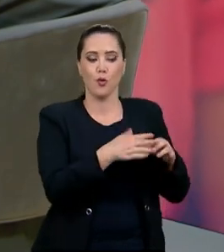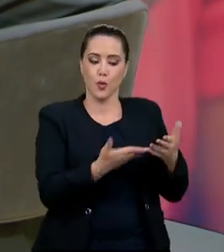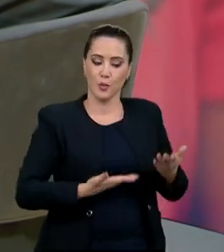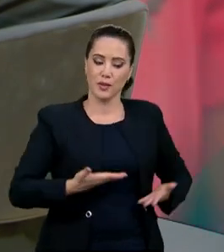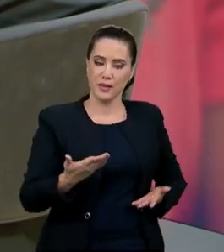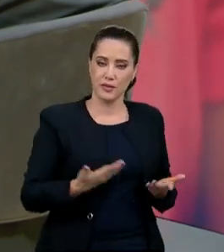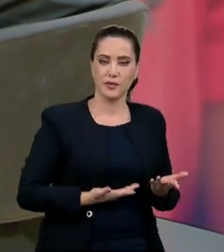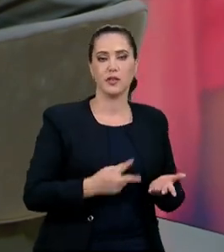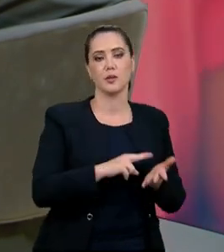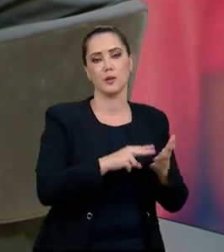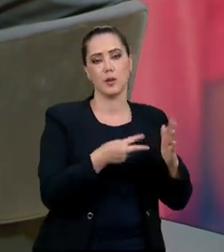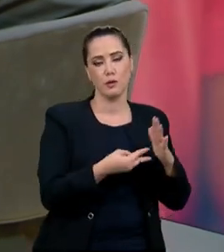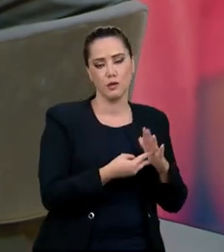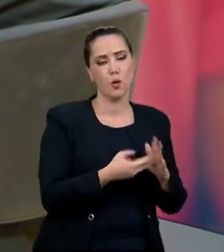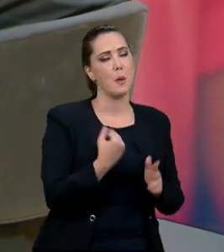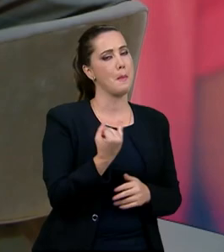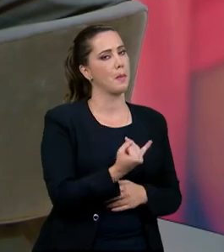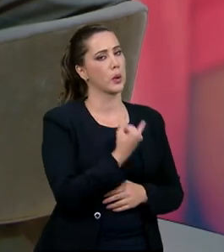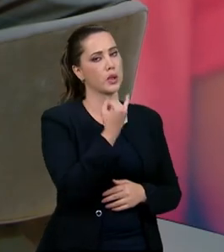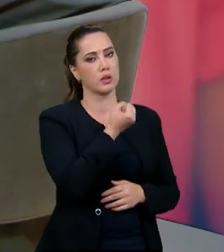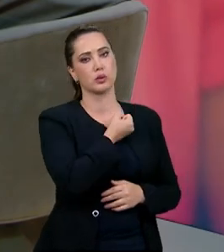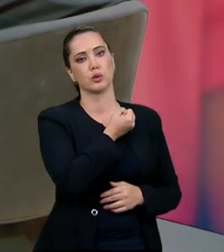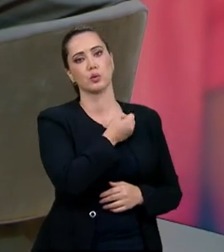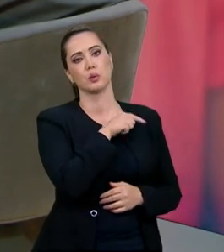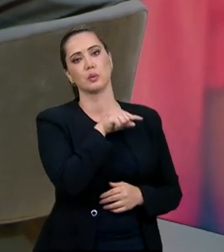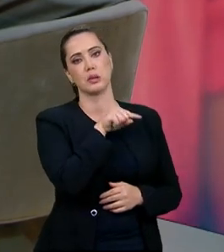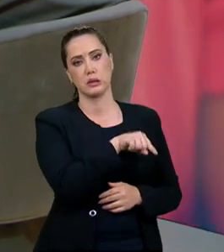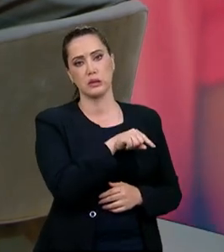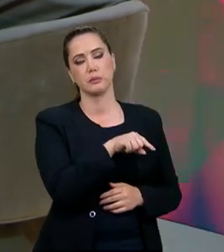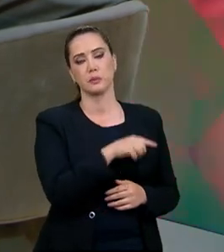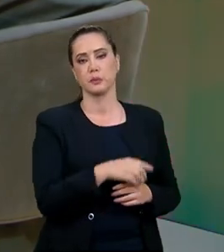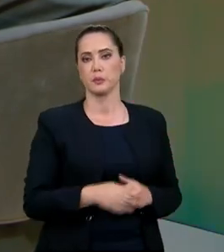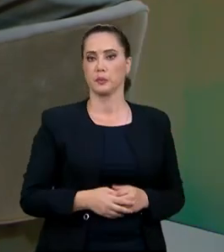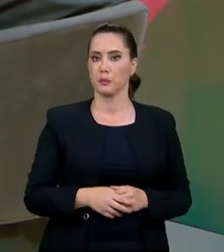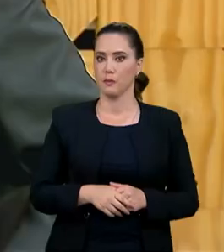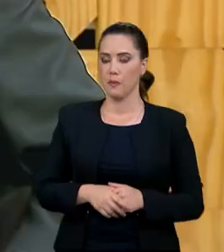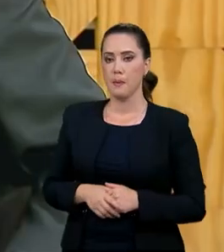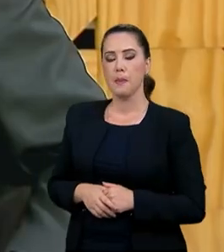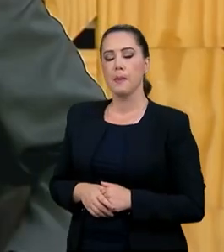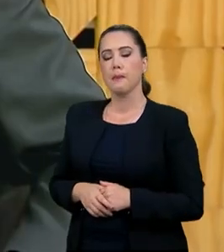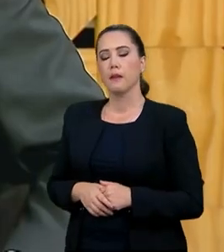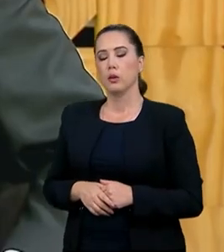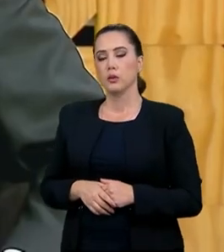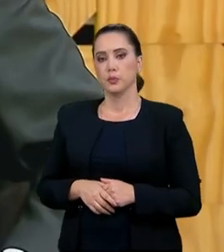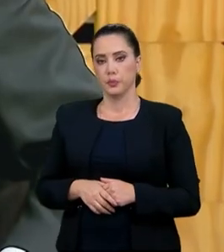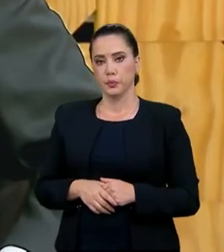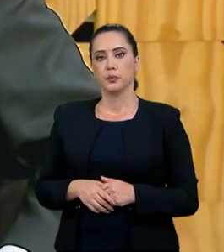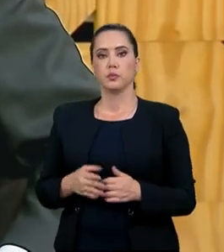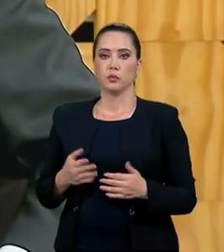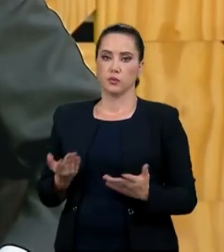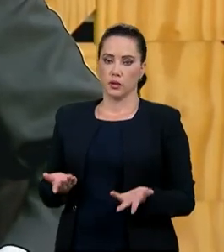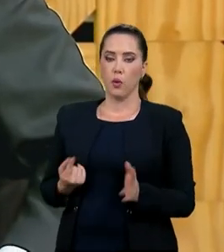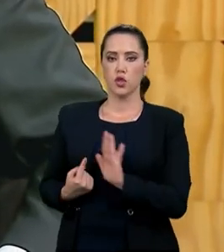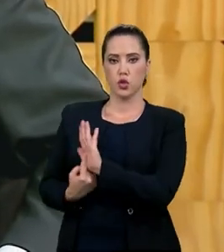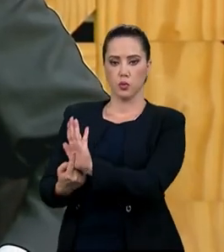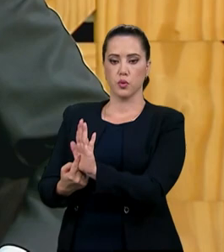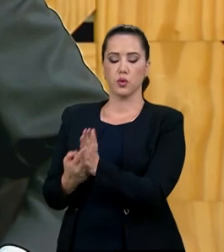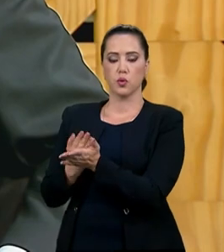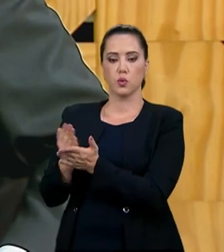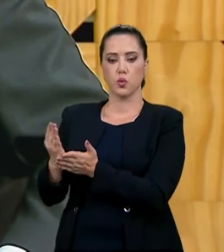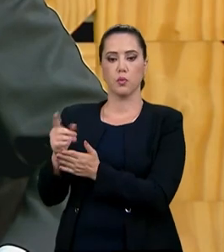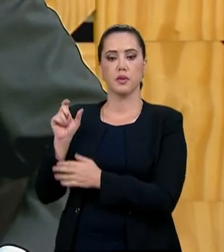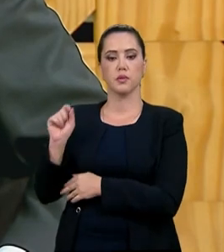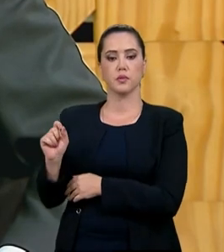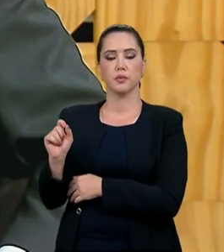uma representatividade muito importante nesse processo. A gente mostrou aqui no começo do programa que